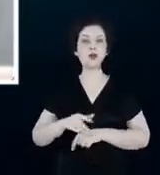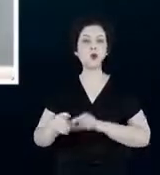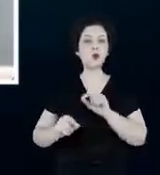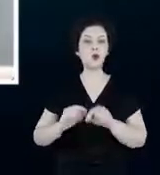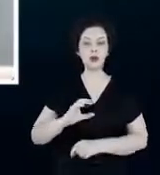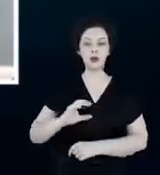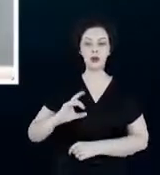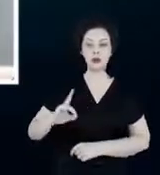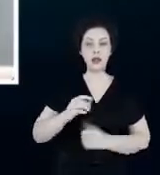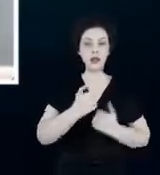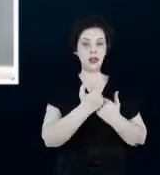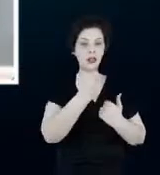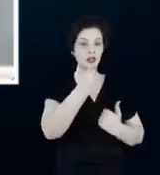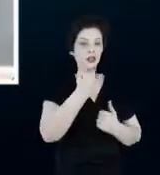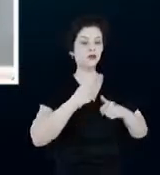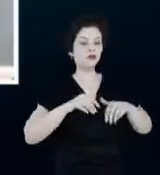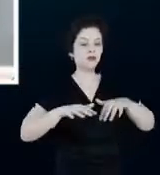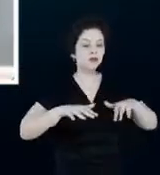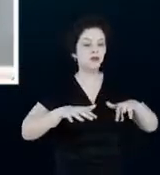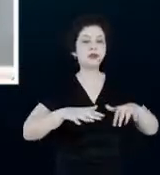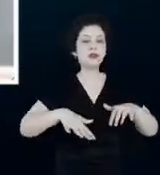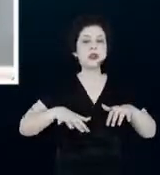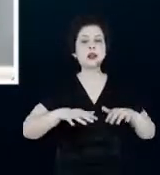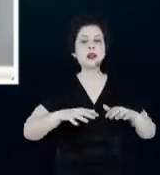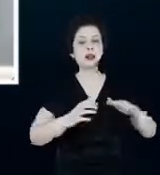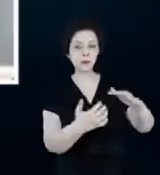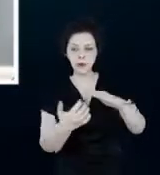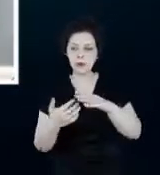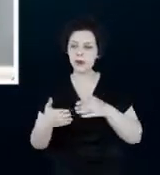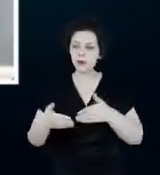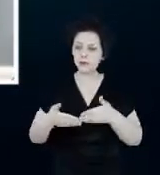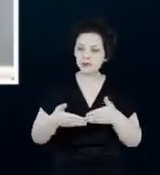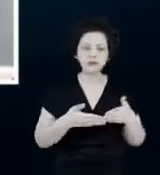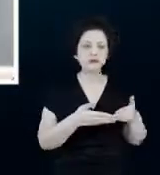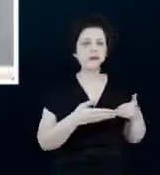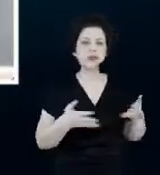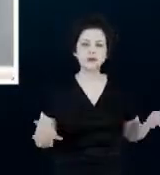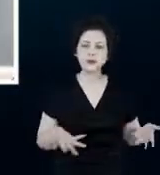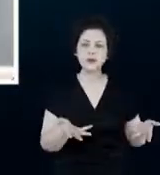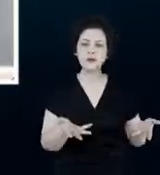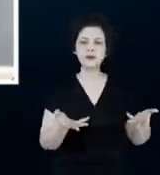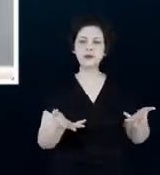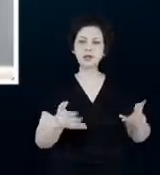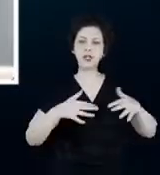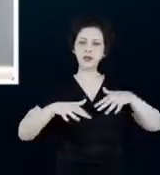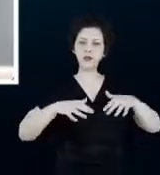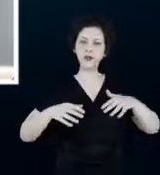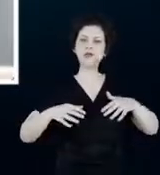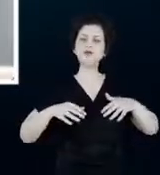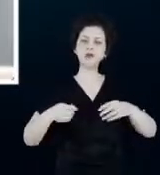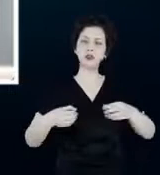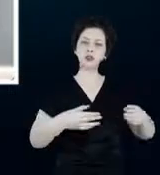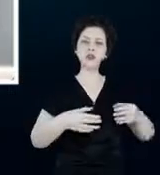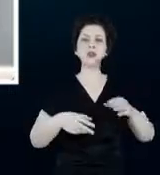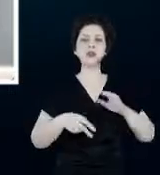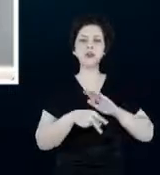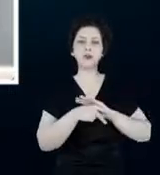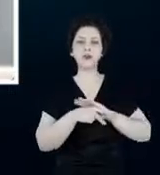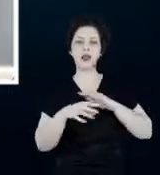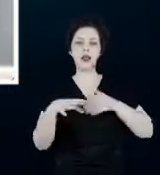coordenação executiva da mobilização empresarial pela inovação, né, um movimento de lideranças